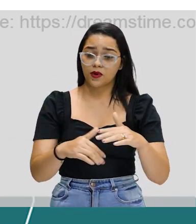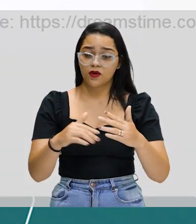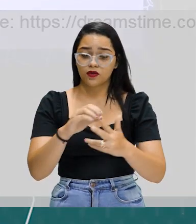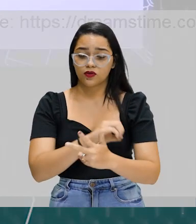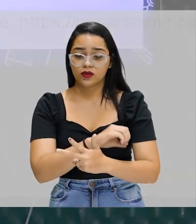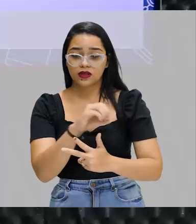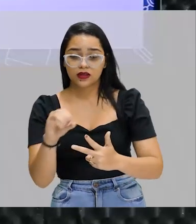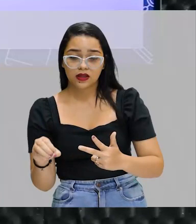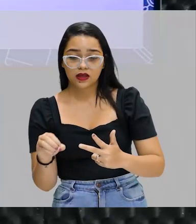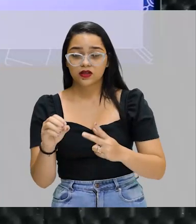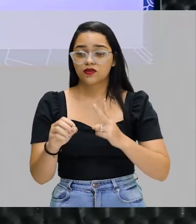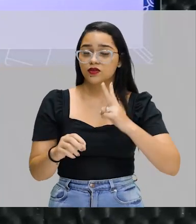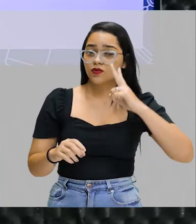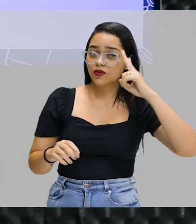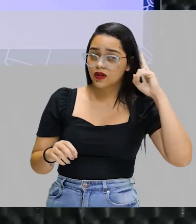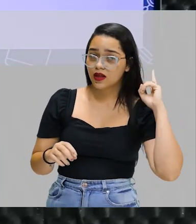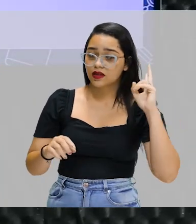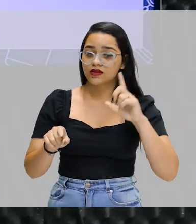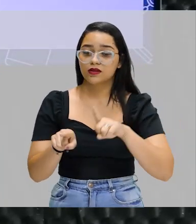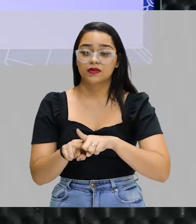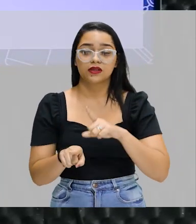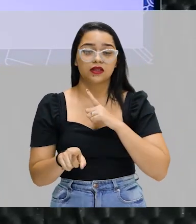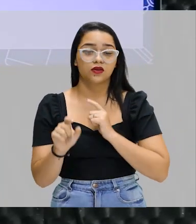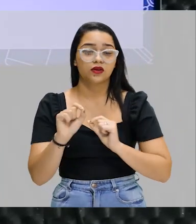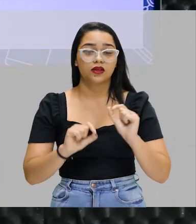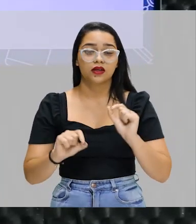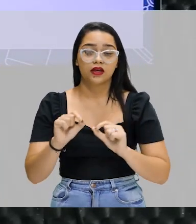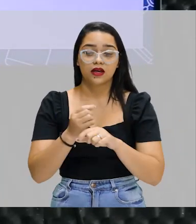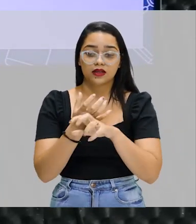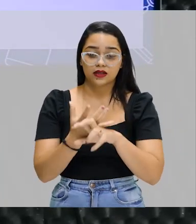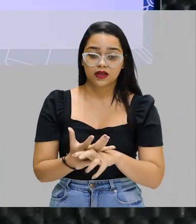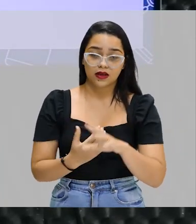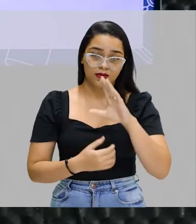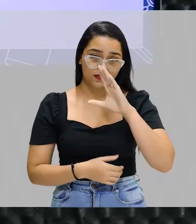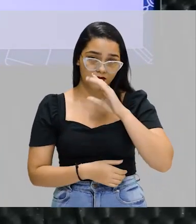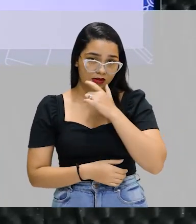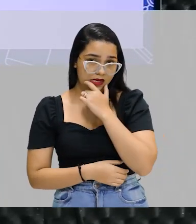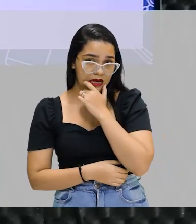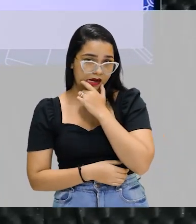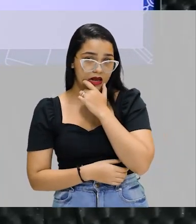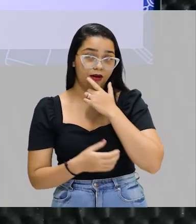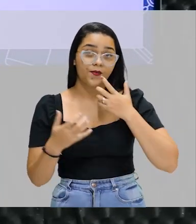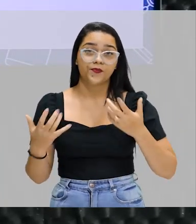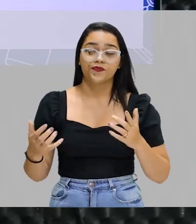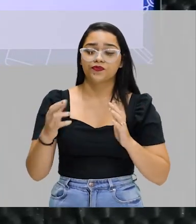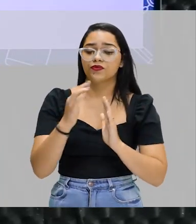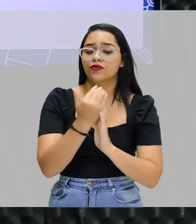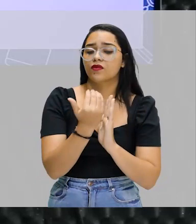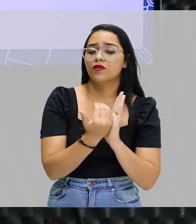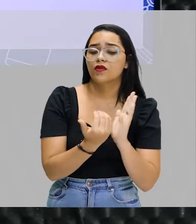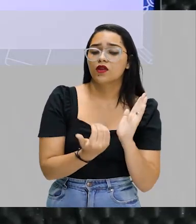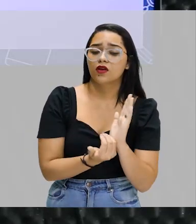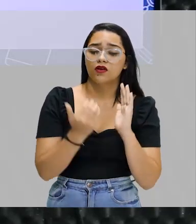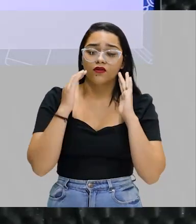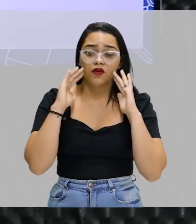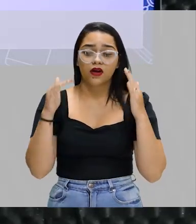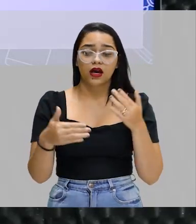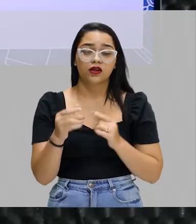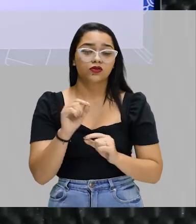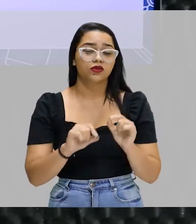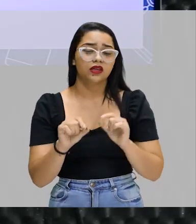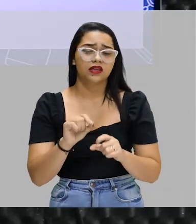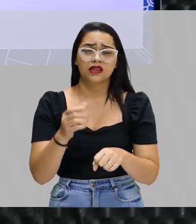Enem, na prova de vestibular, considerando a nossa disciplina, a língua inglesa. Bom, nosso roteiro de hoje vai focar basicamente